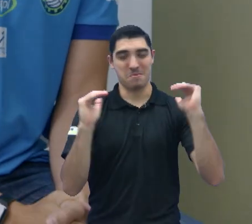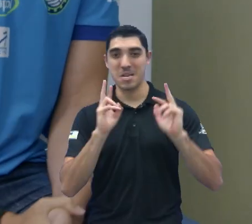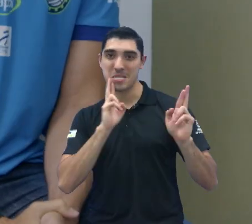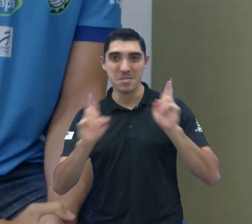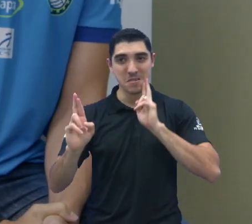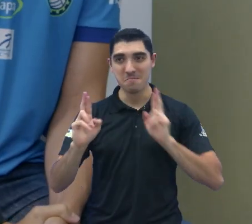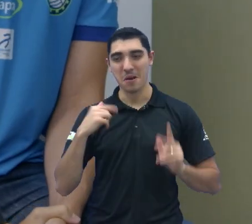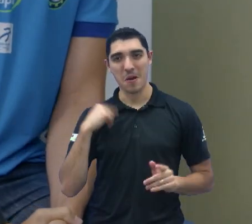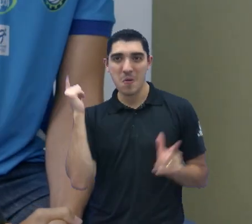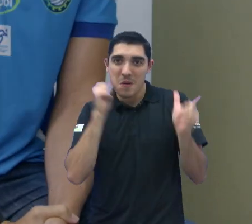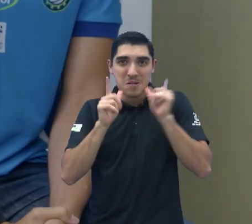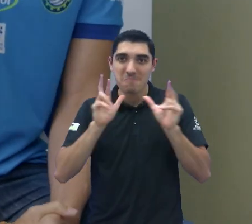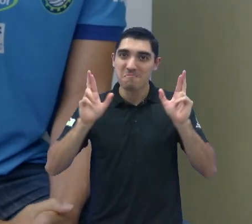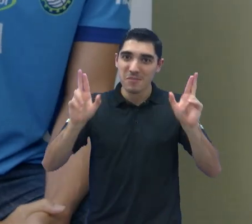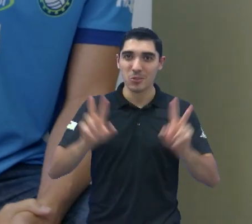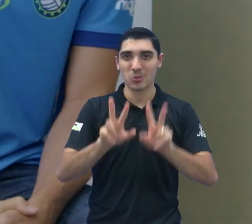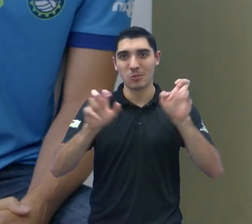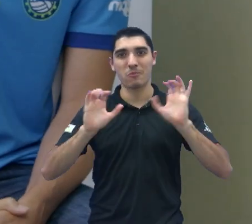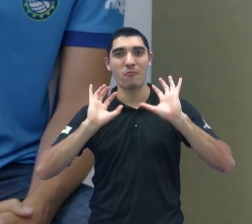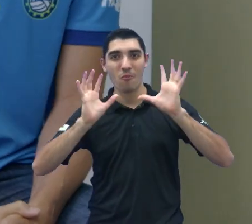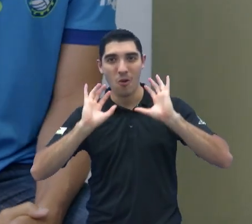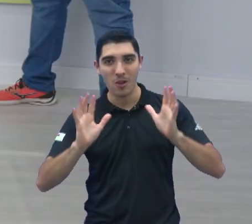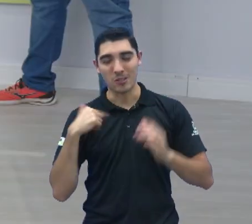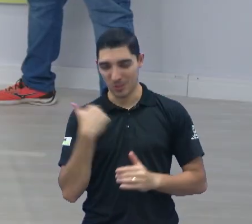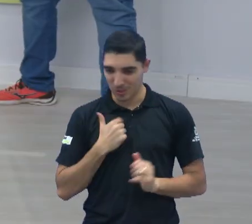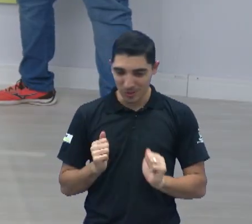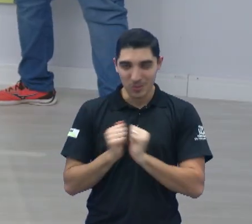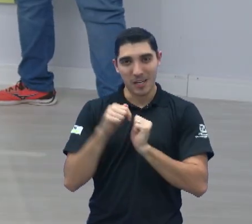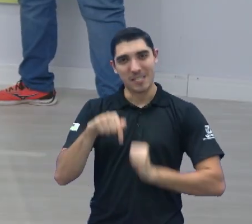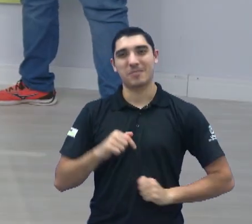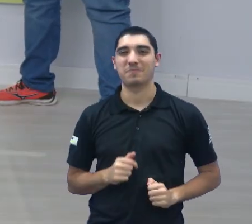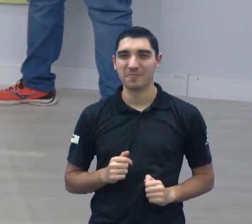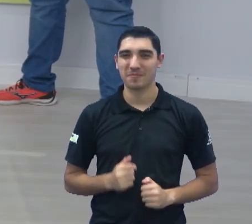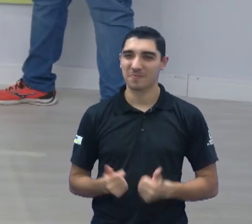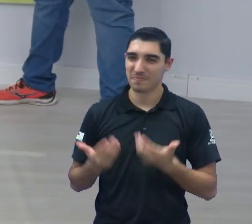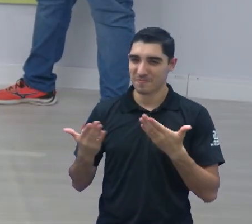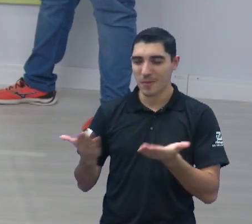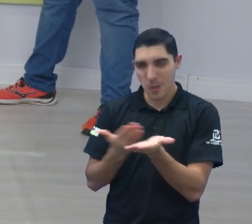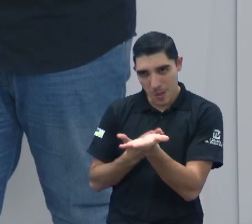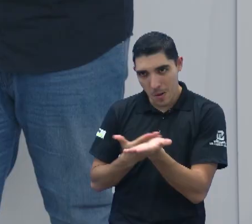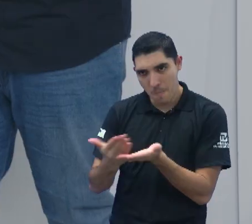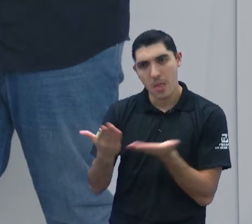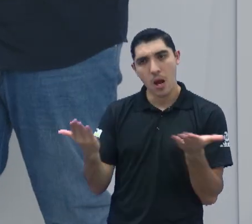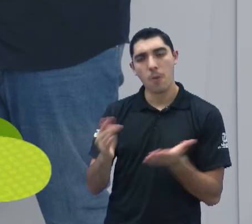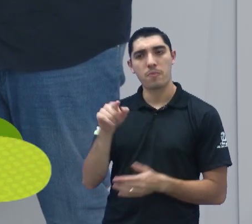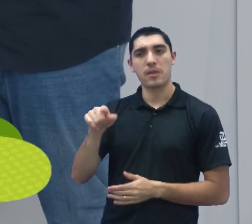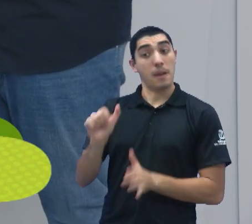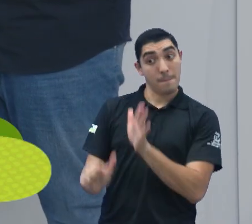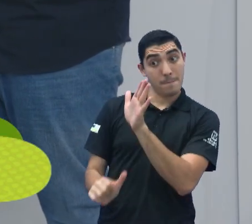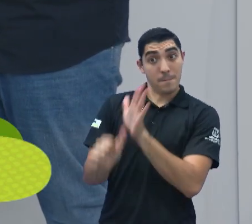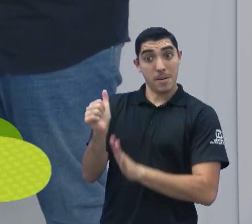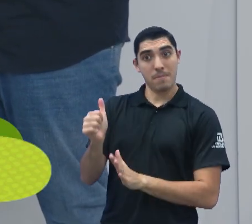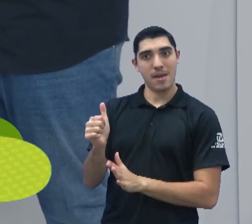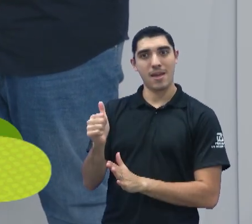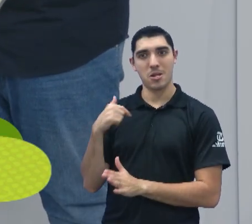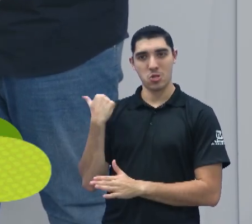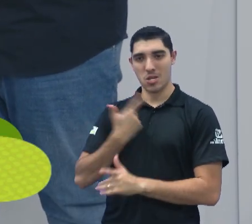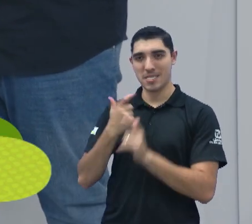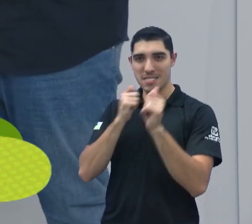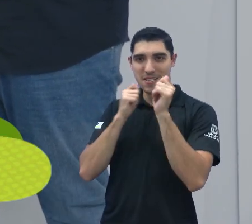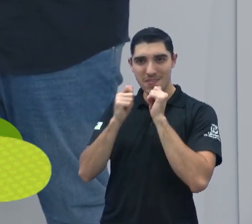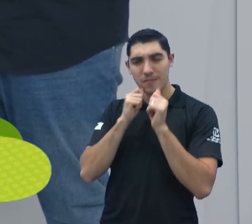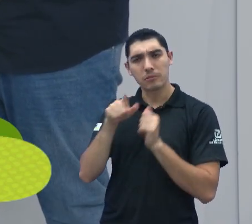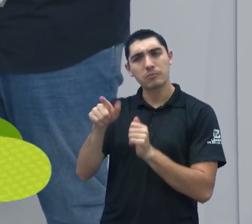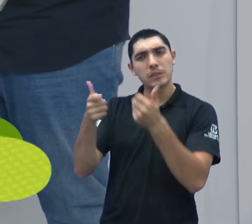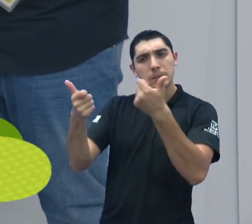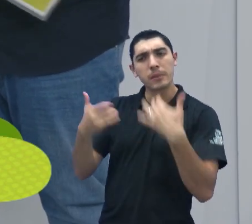saber sobre vôlei. Estamos juntos. Então, para a gente começar, Flavinho, como é a primeira nossa aqui no estúdio, queria que você falasse um pouquinho da sua